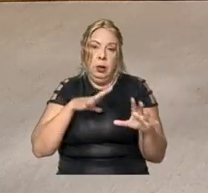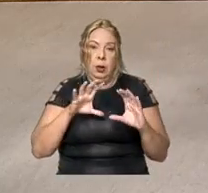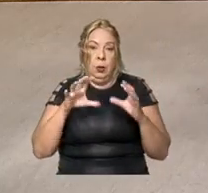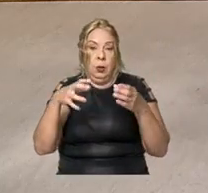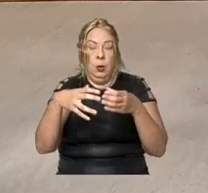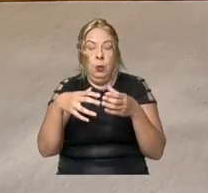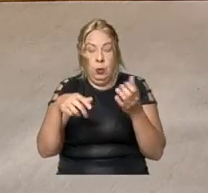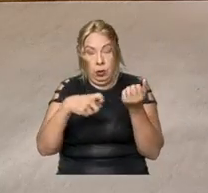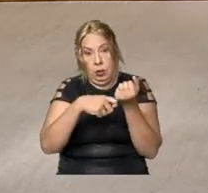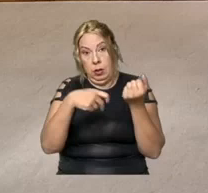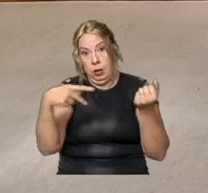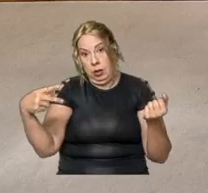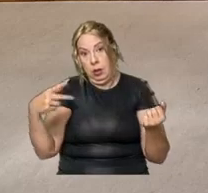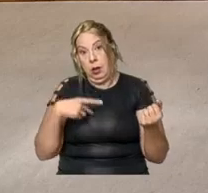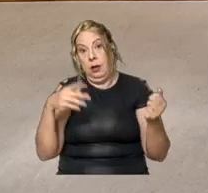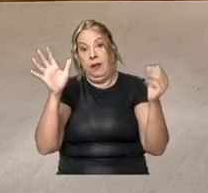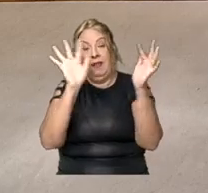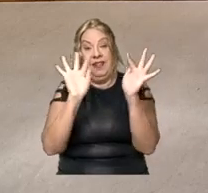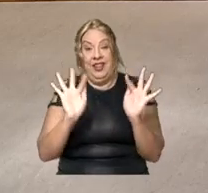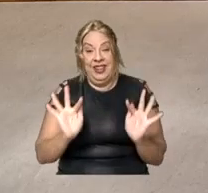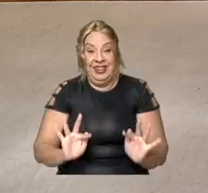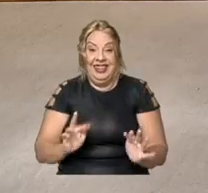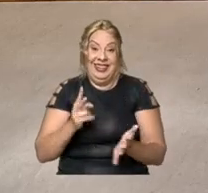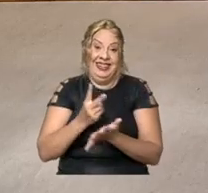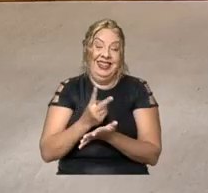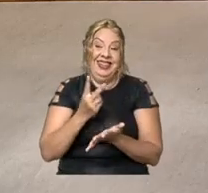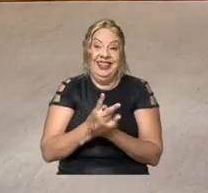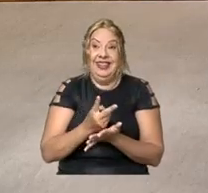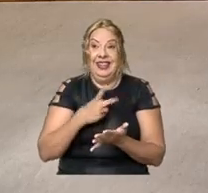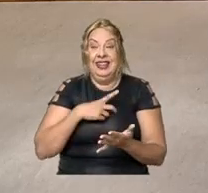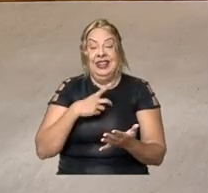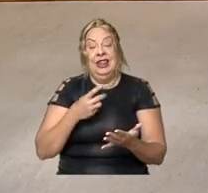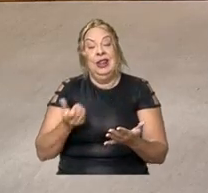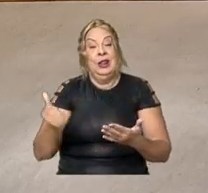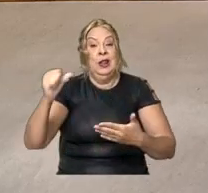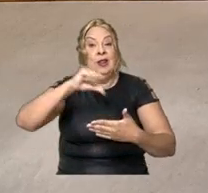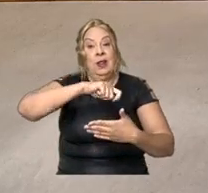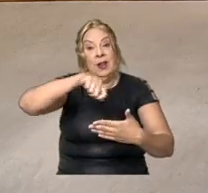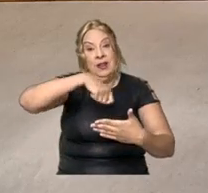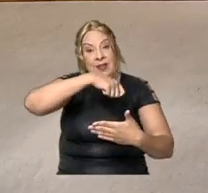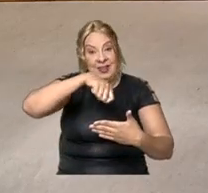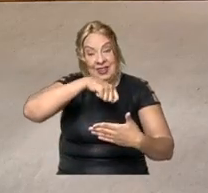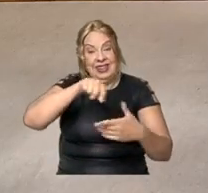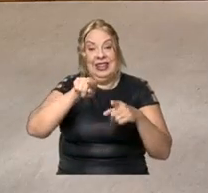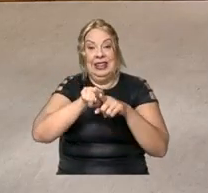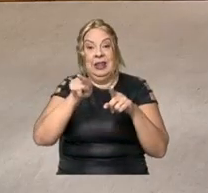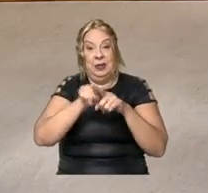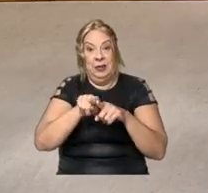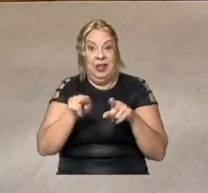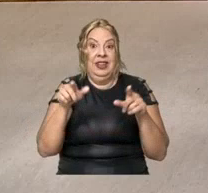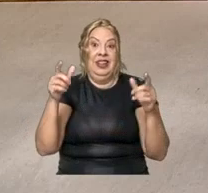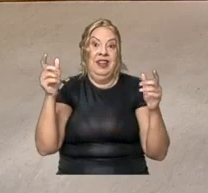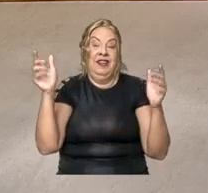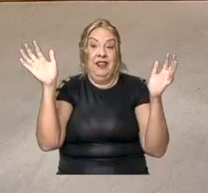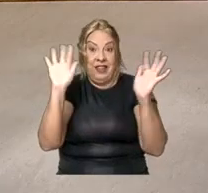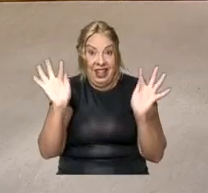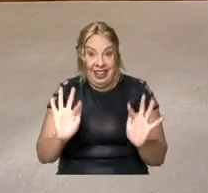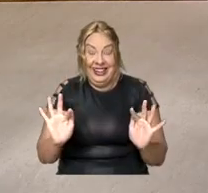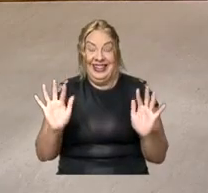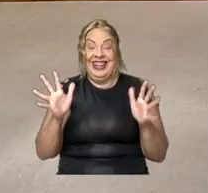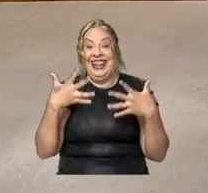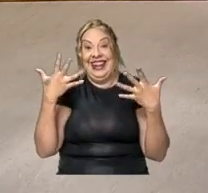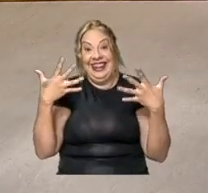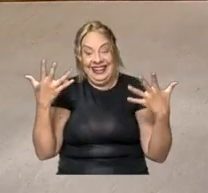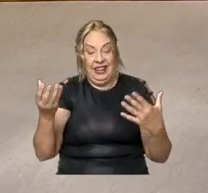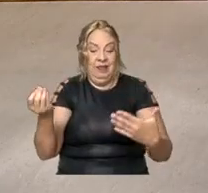Caju Cap, alegria e animação são ingredientes que não faltam nunca na nossa caravana Caju Cap, tá?